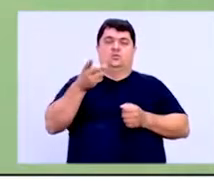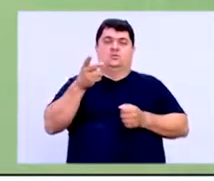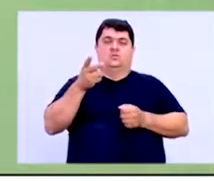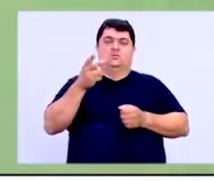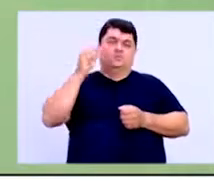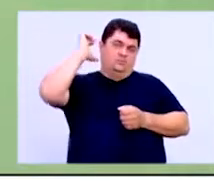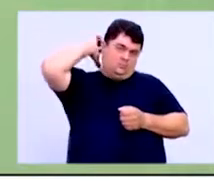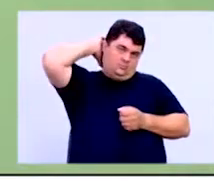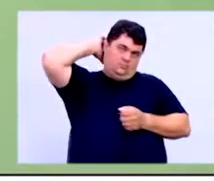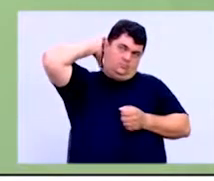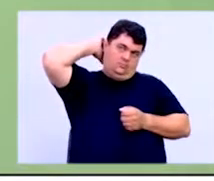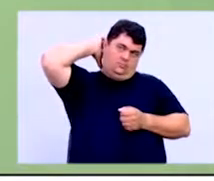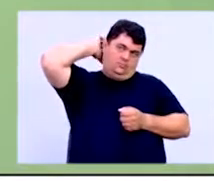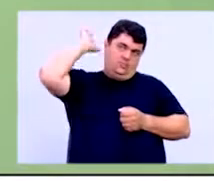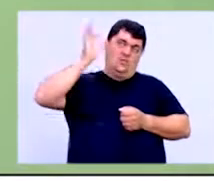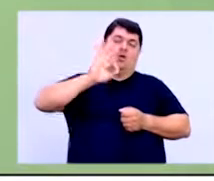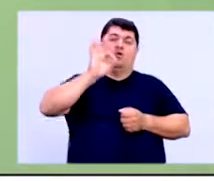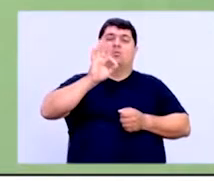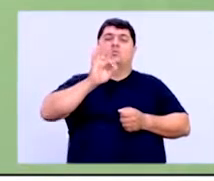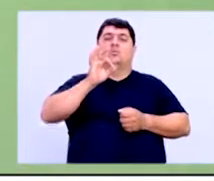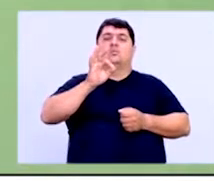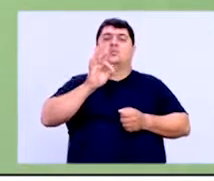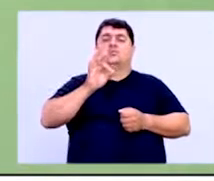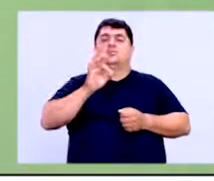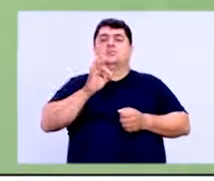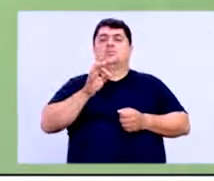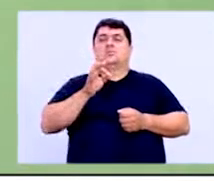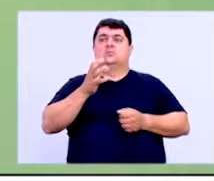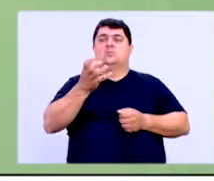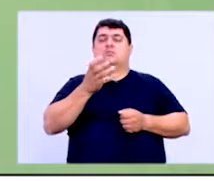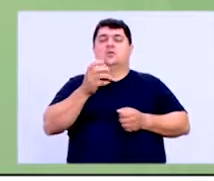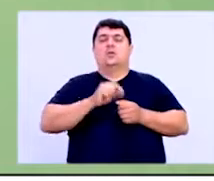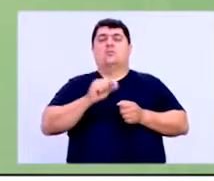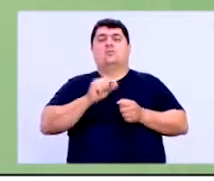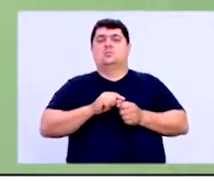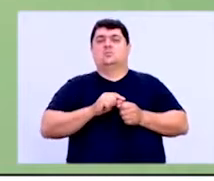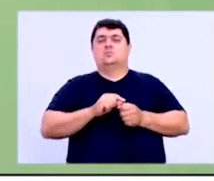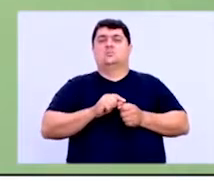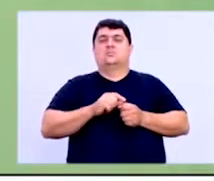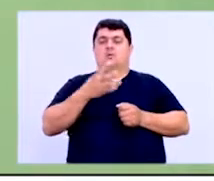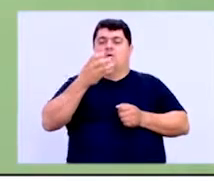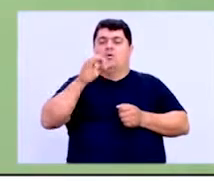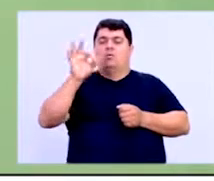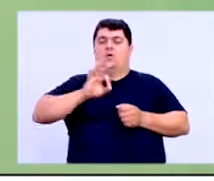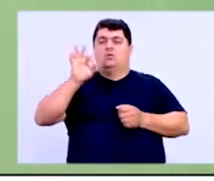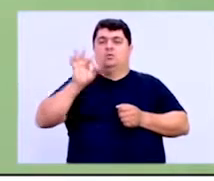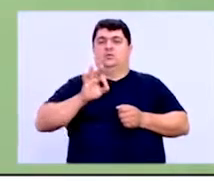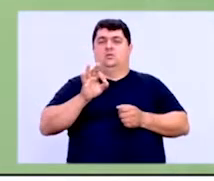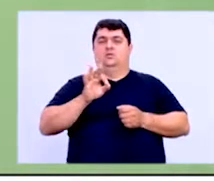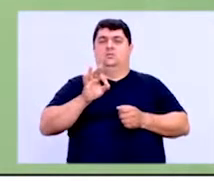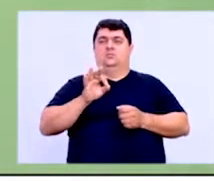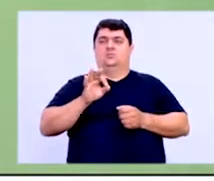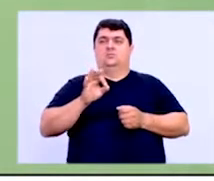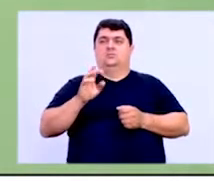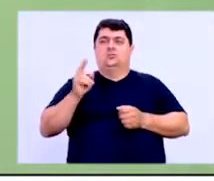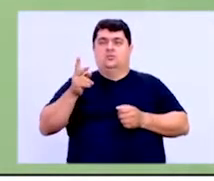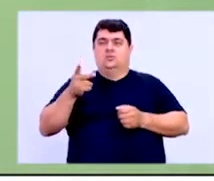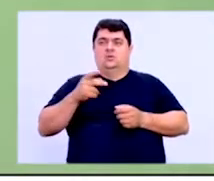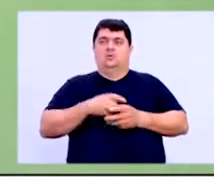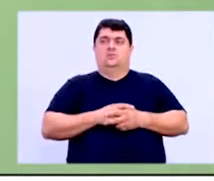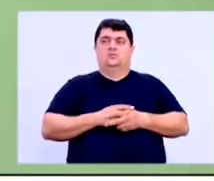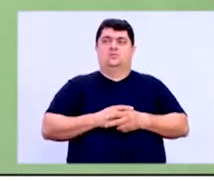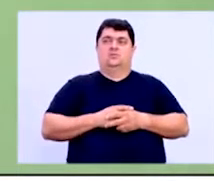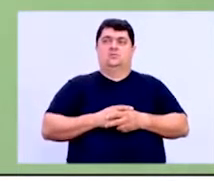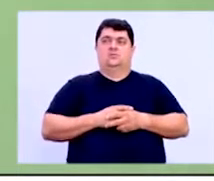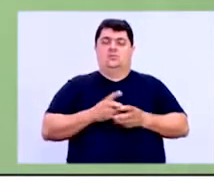R$2. Qual é o percentual do custo? Lembra aquele percentual que eu desejo? 40% de R$2. Então,